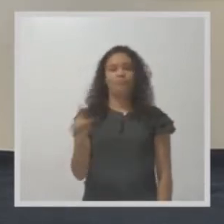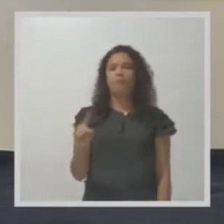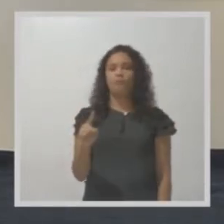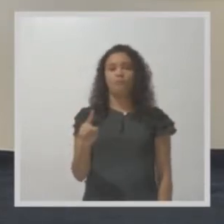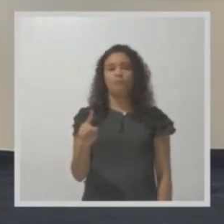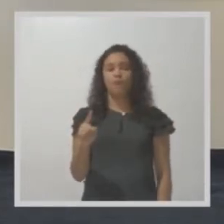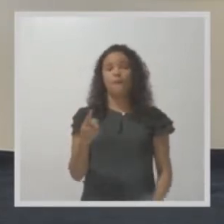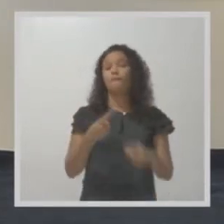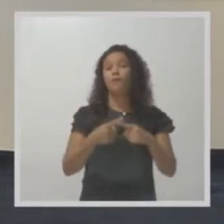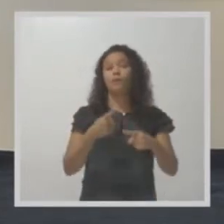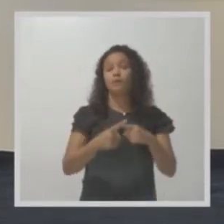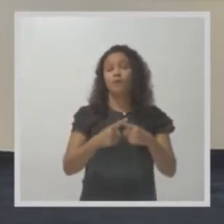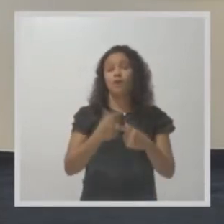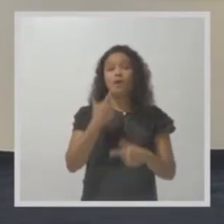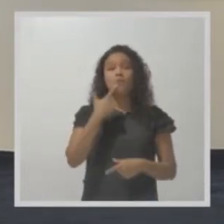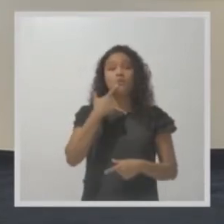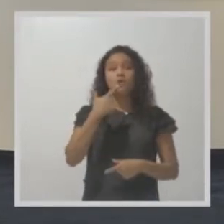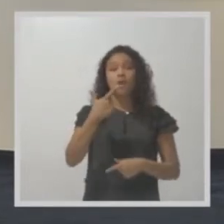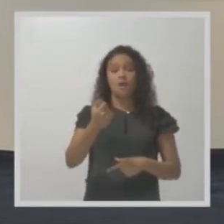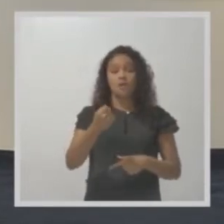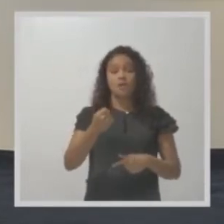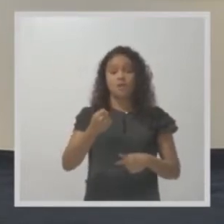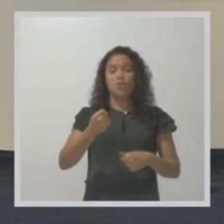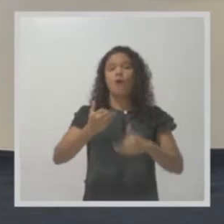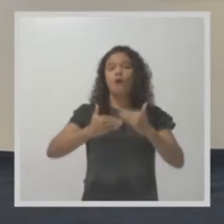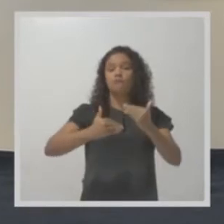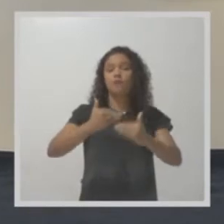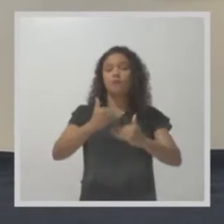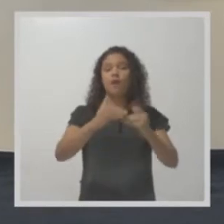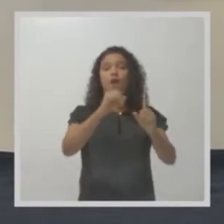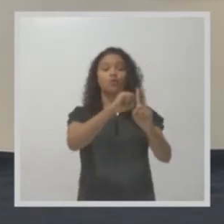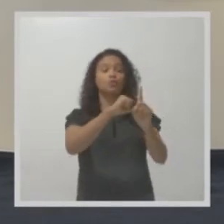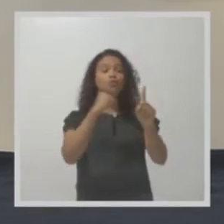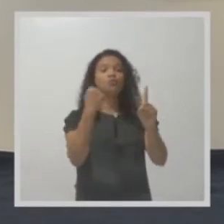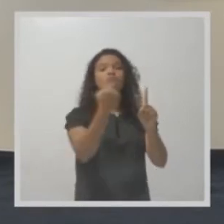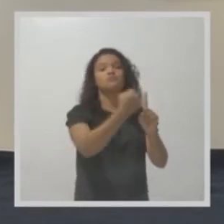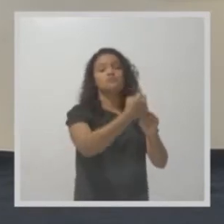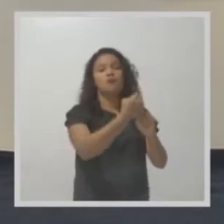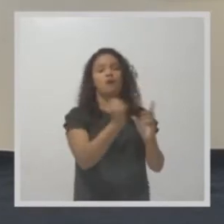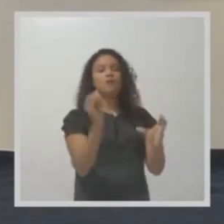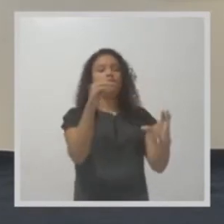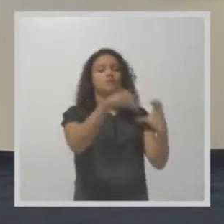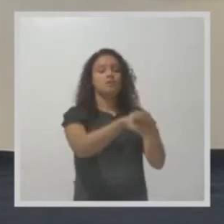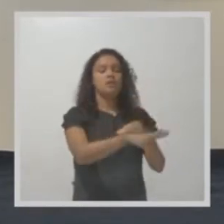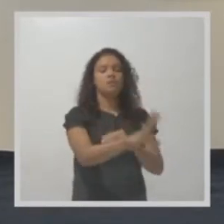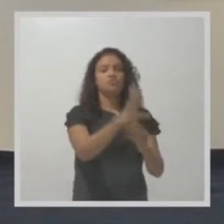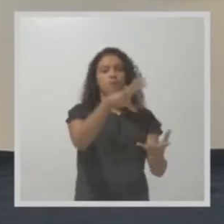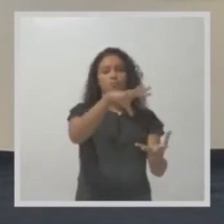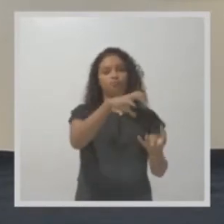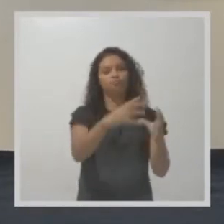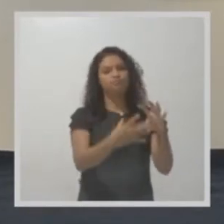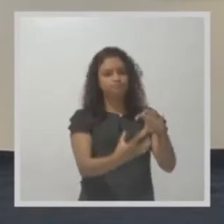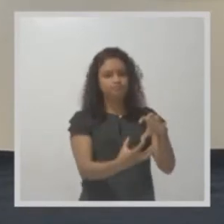é algo social. Ela está dentro de uma forma.